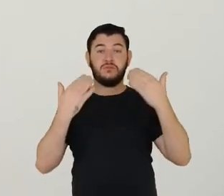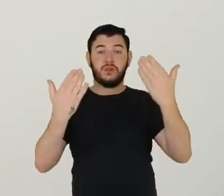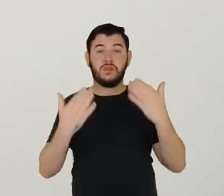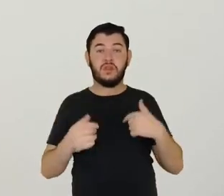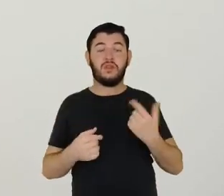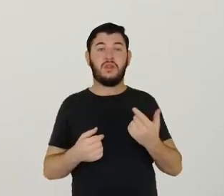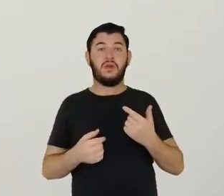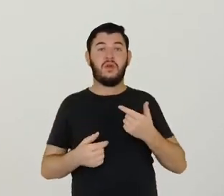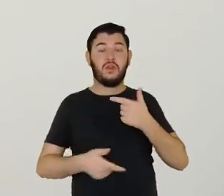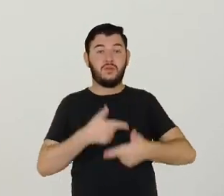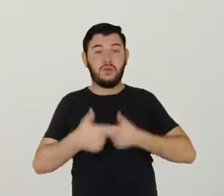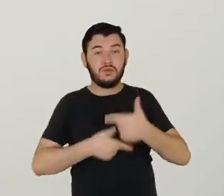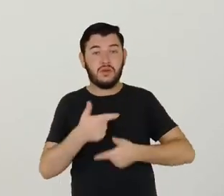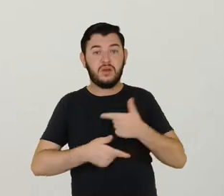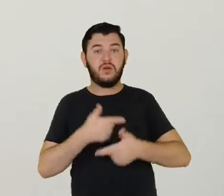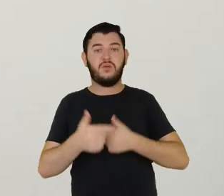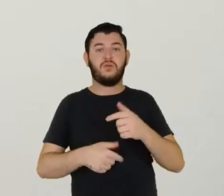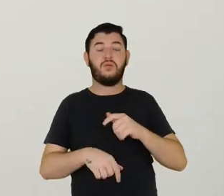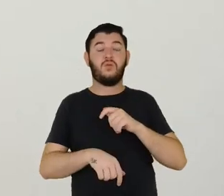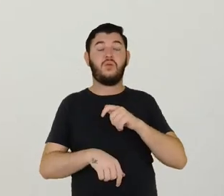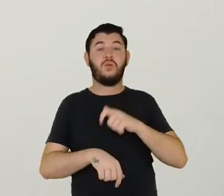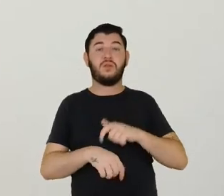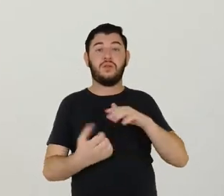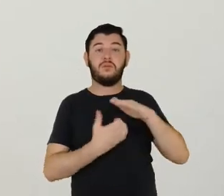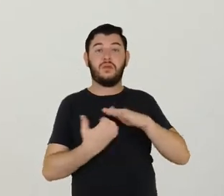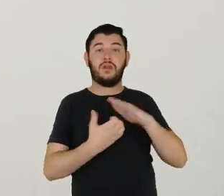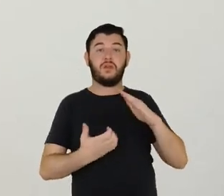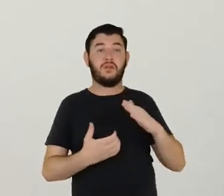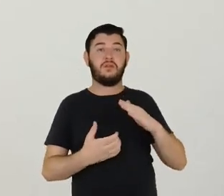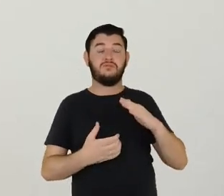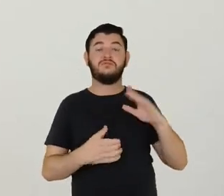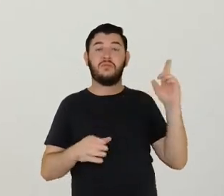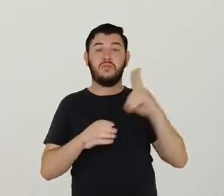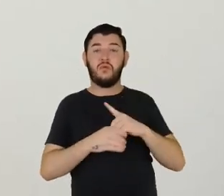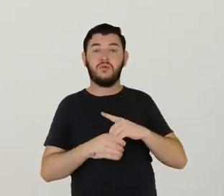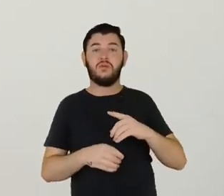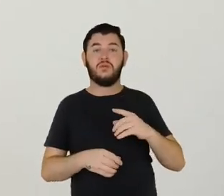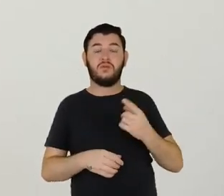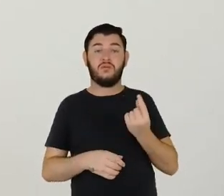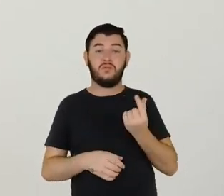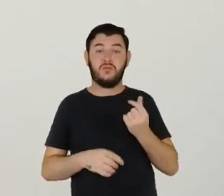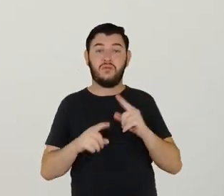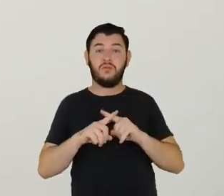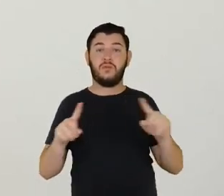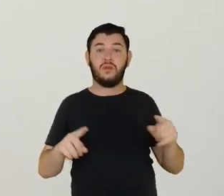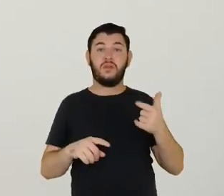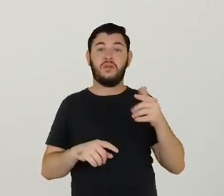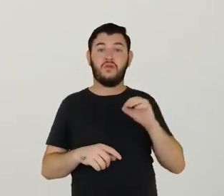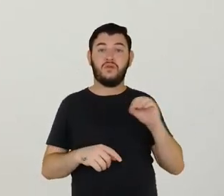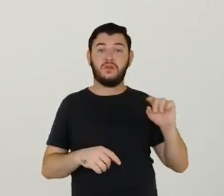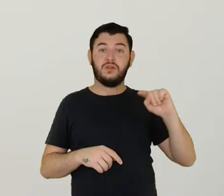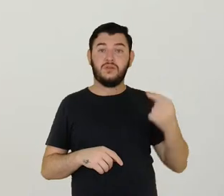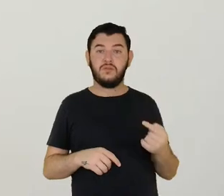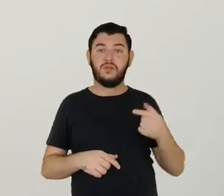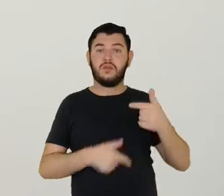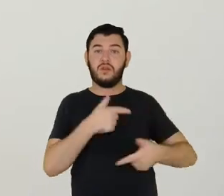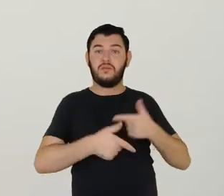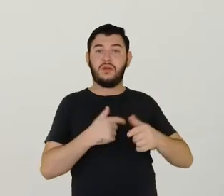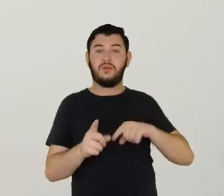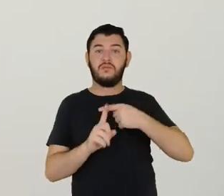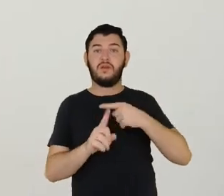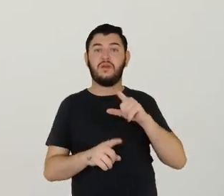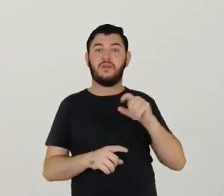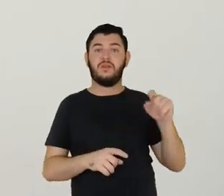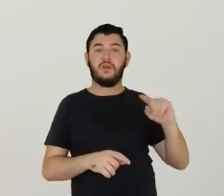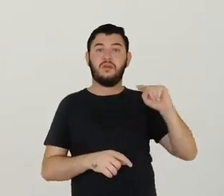ele divide esse seu contrato hoje e bota que 200 mil é o de trabalho. E 100 mil é o direito de intérprete pago antecipadamente. Quer dizer, eles